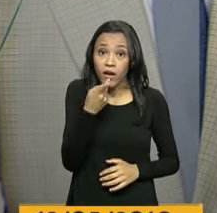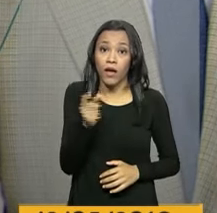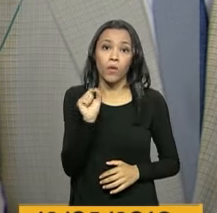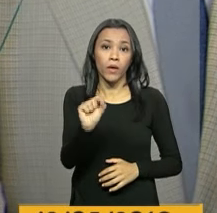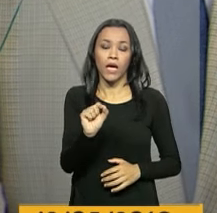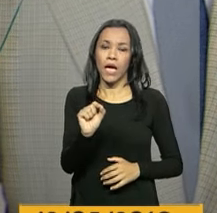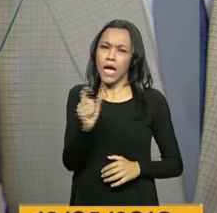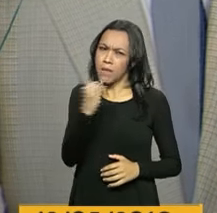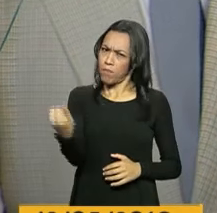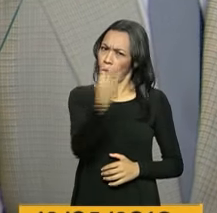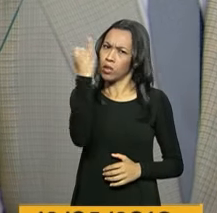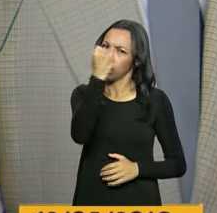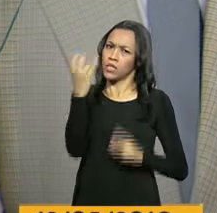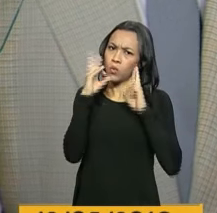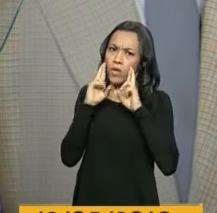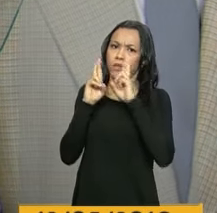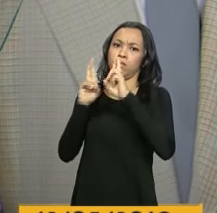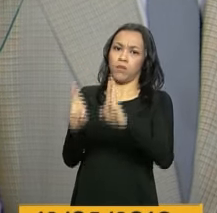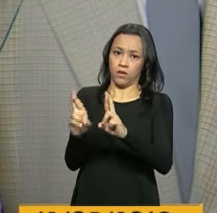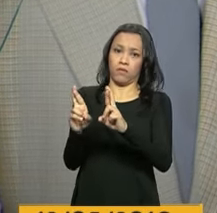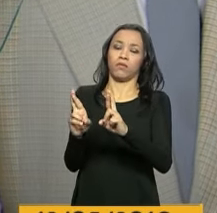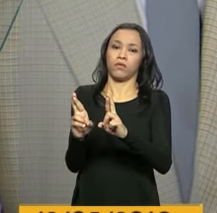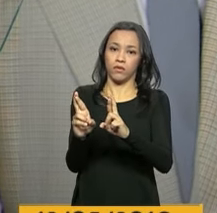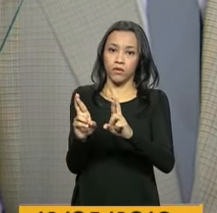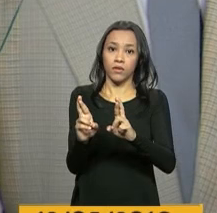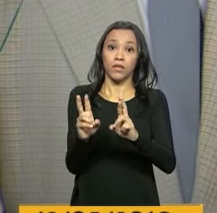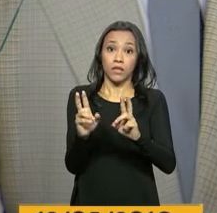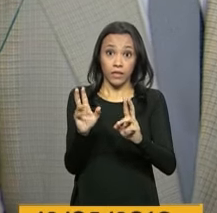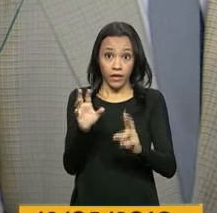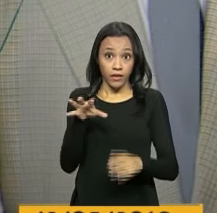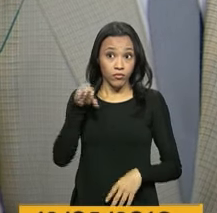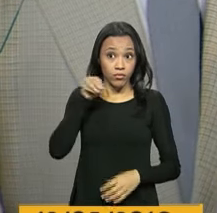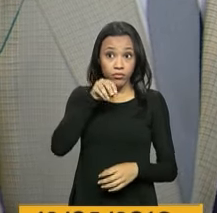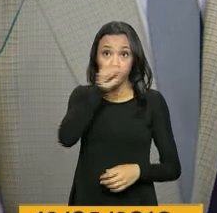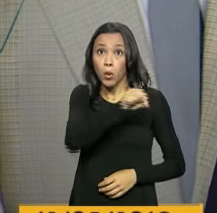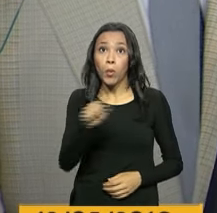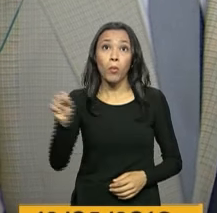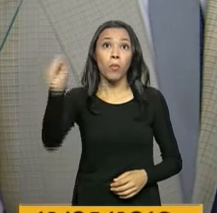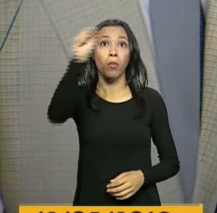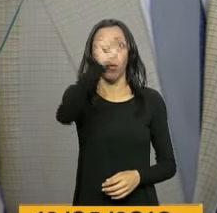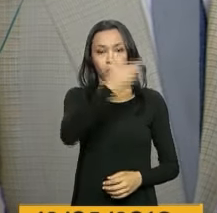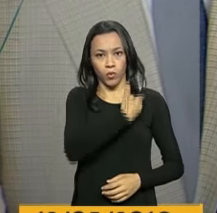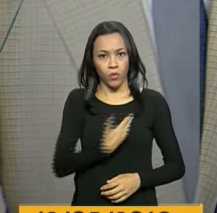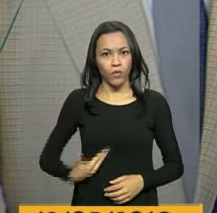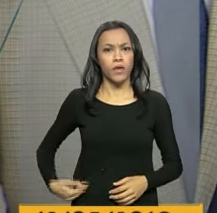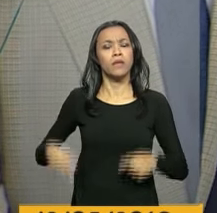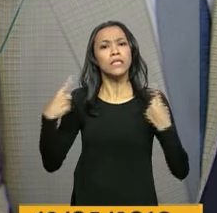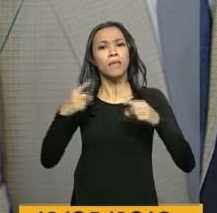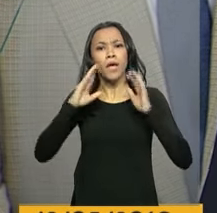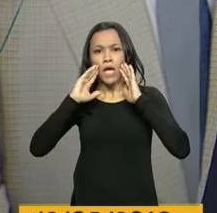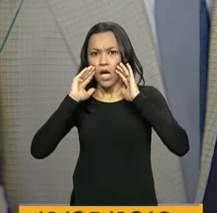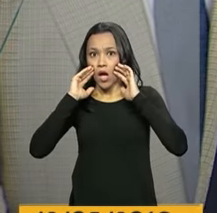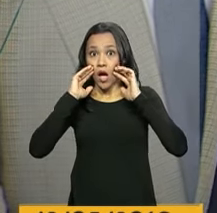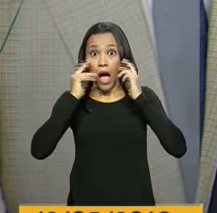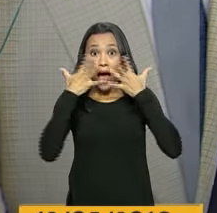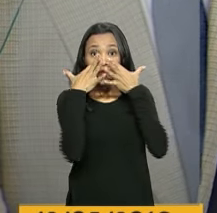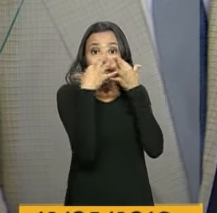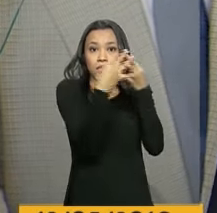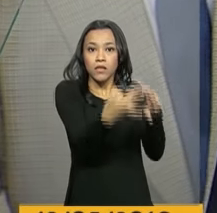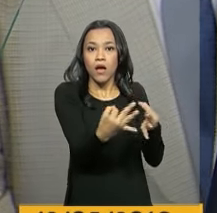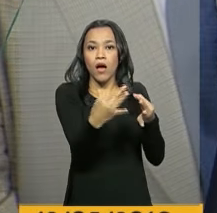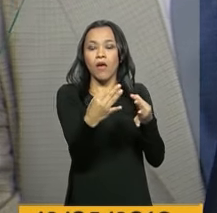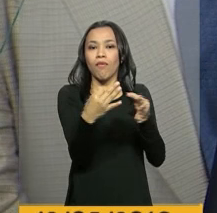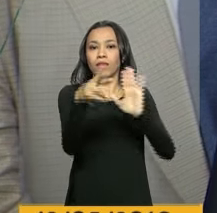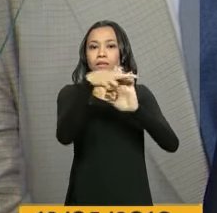importância do respeito às instituições e a observância, a liturgia nas questões, no trato das